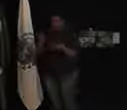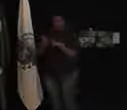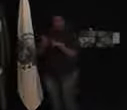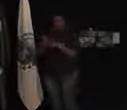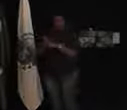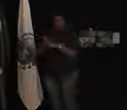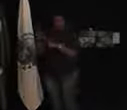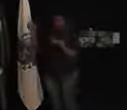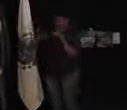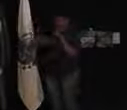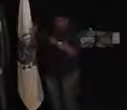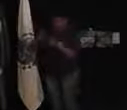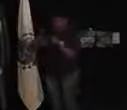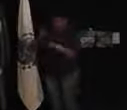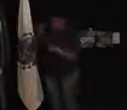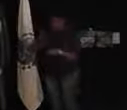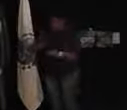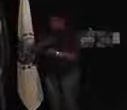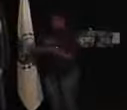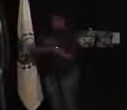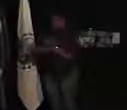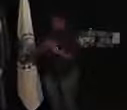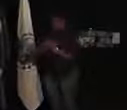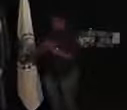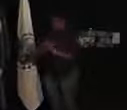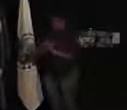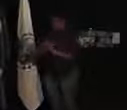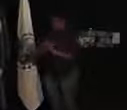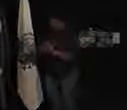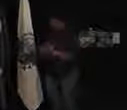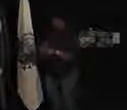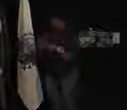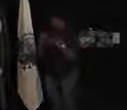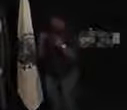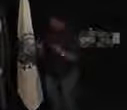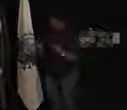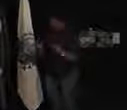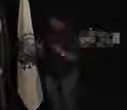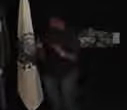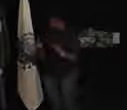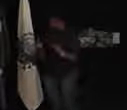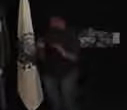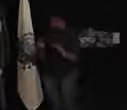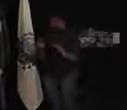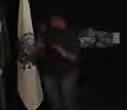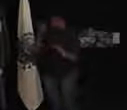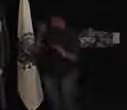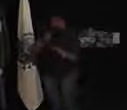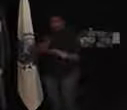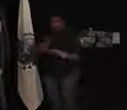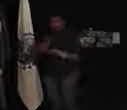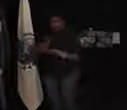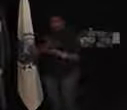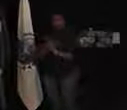TV, ele não vai dar conta, assim, que ele não está assimilando. Não, pelo contrário, ele não admite